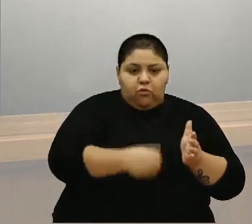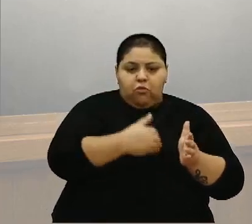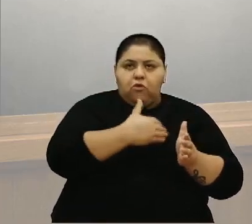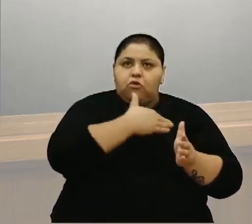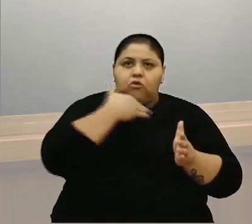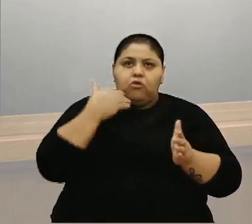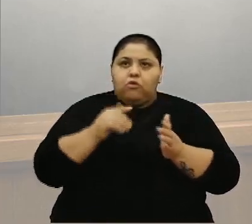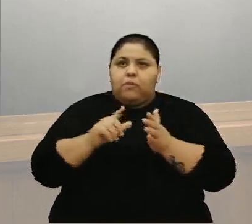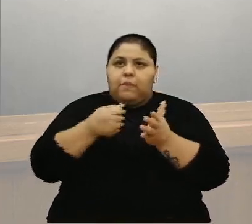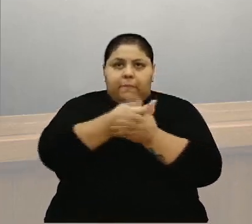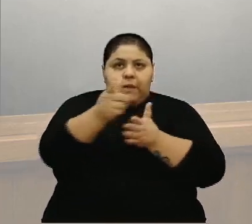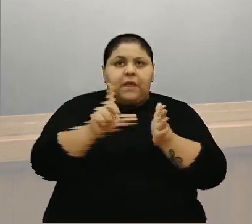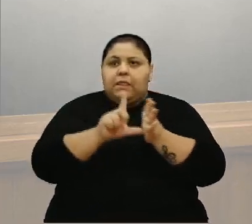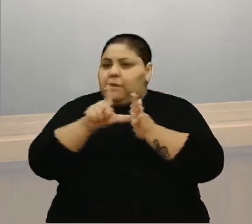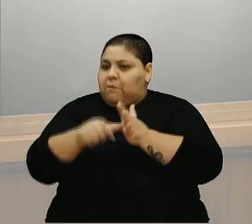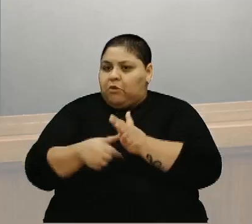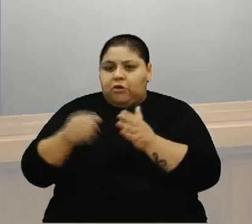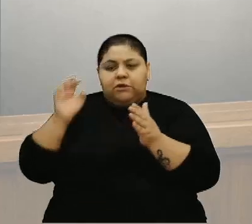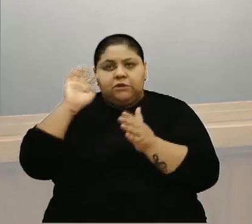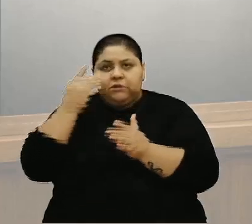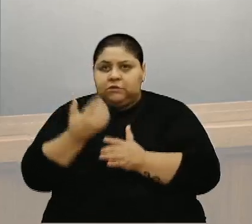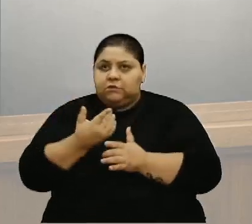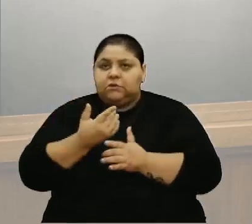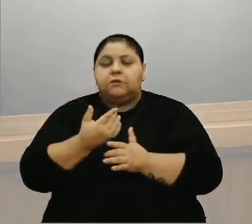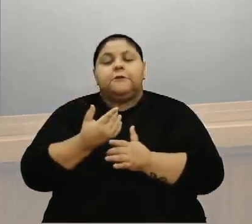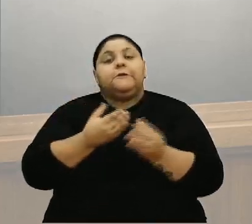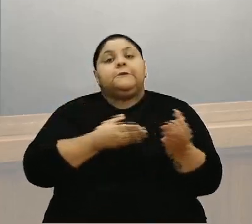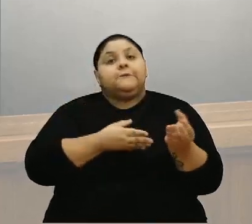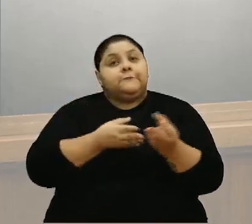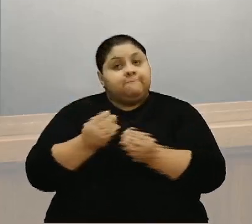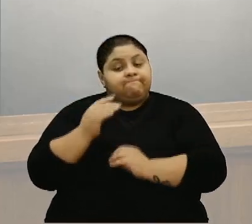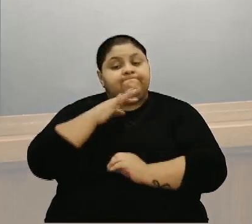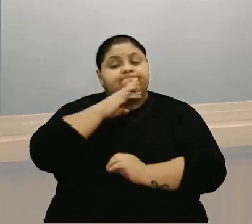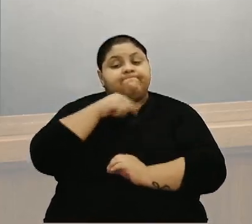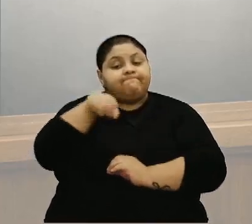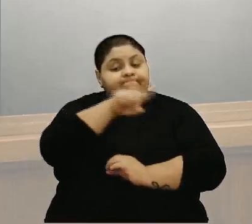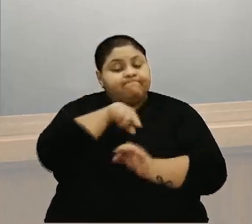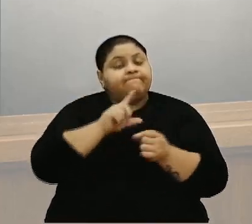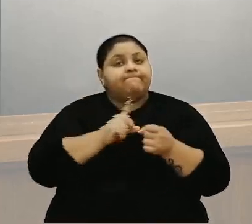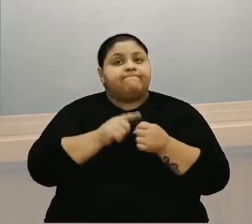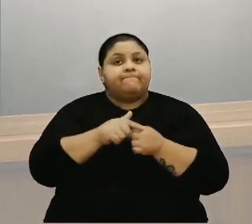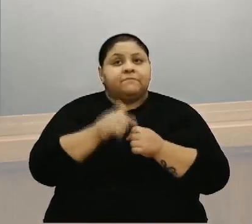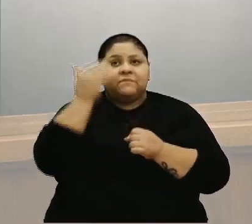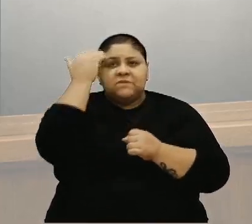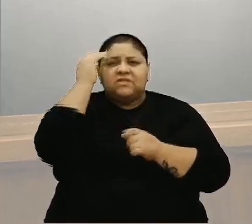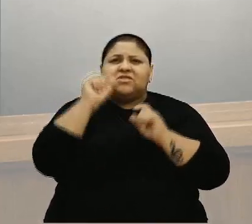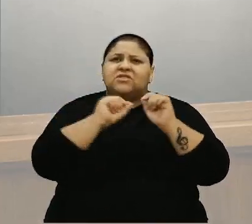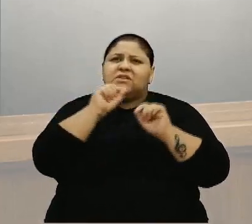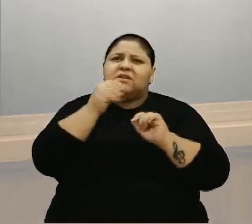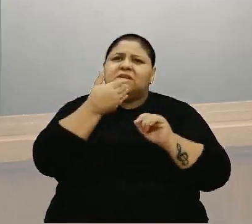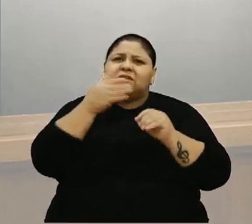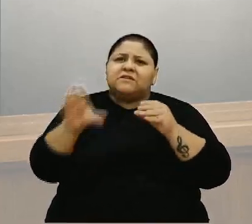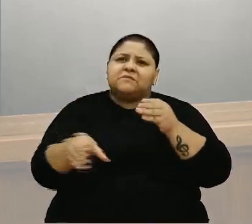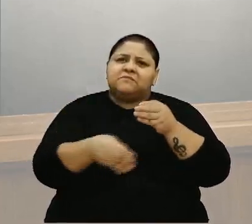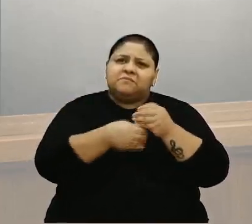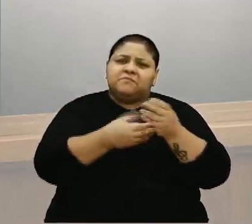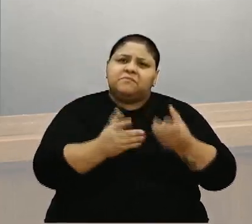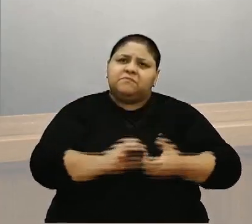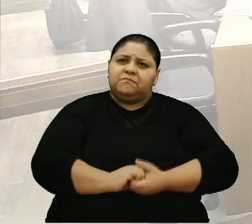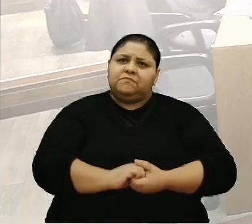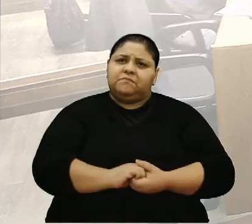dá um jeito. Agora, isso é muito ruim para nossa cidade. Eu não sei quem tinha me pedido a parte.